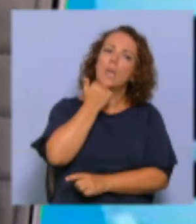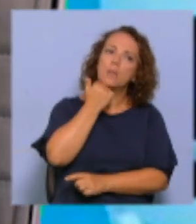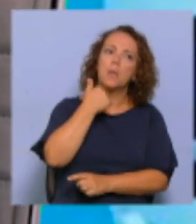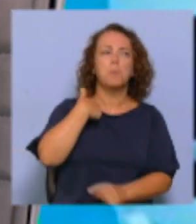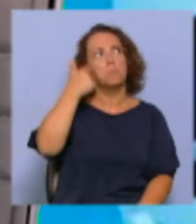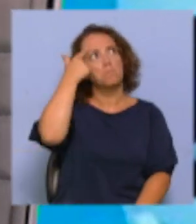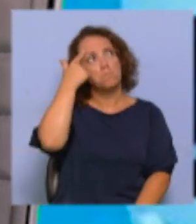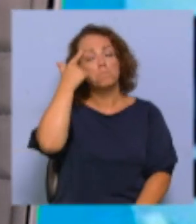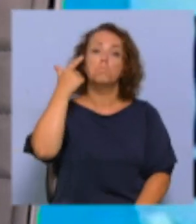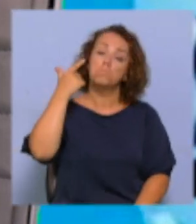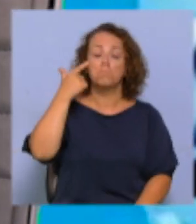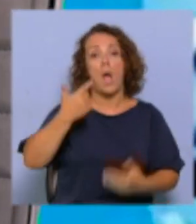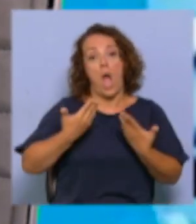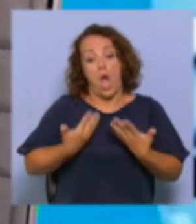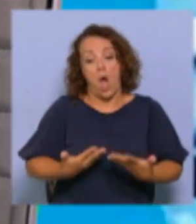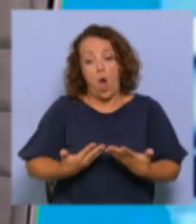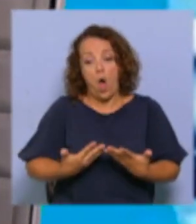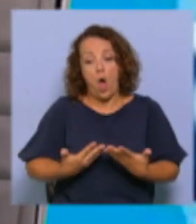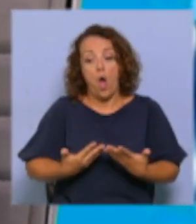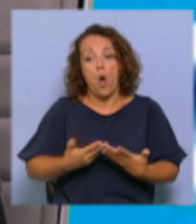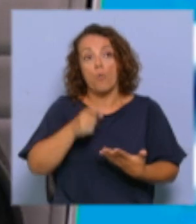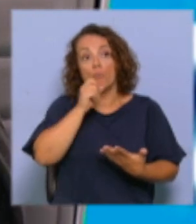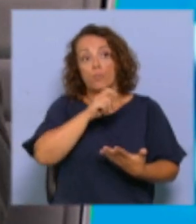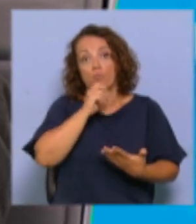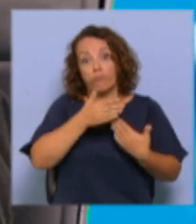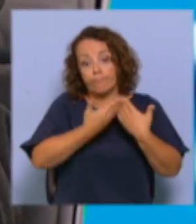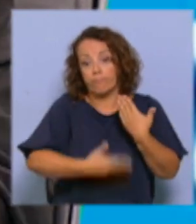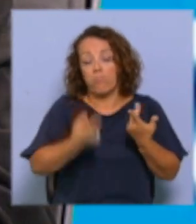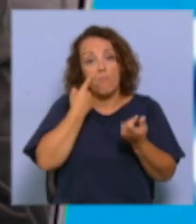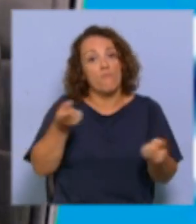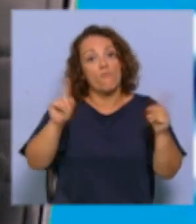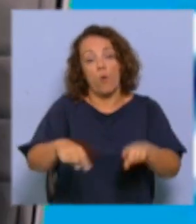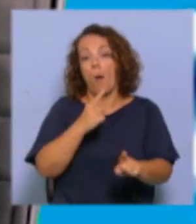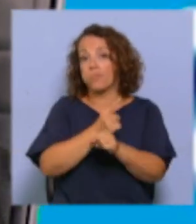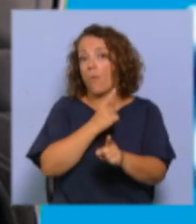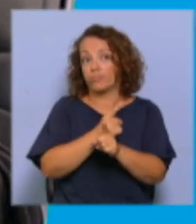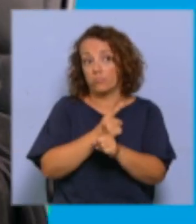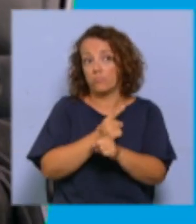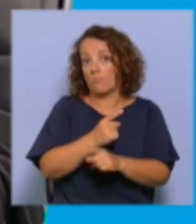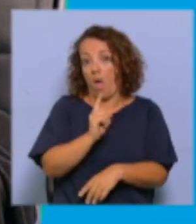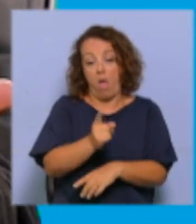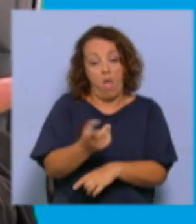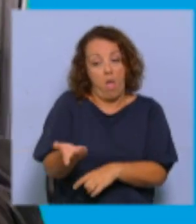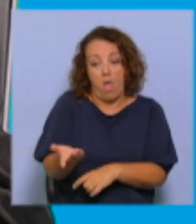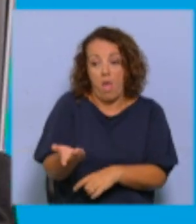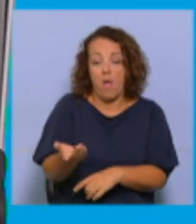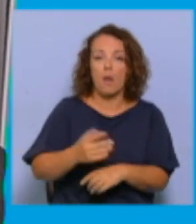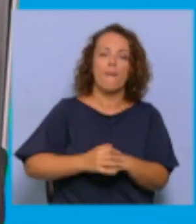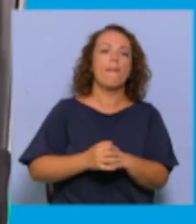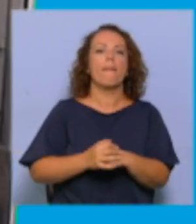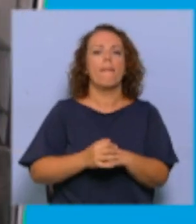ano, provavelmente, para já, recorrer ao mesmo processo. Ou seja, é um bocadinho isto, mesmo na